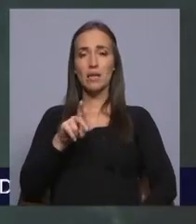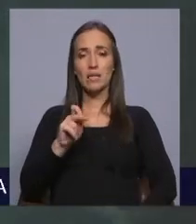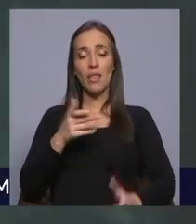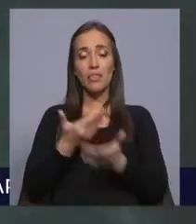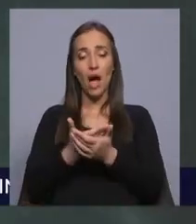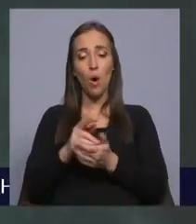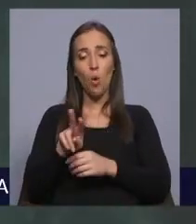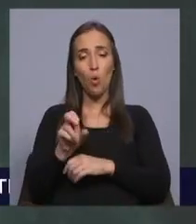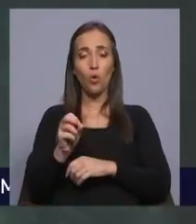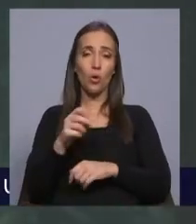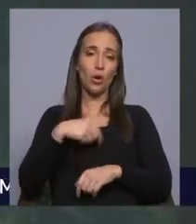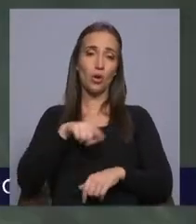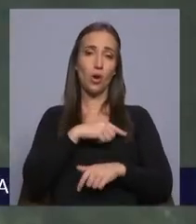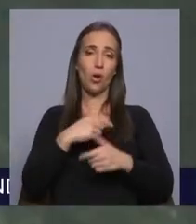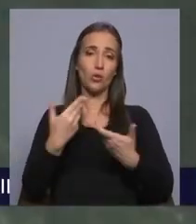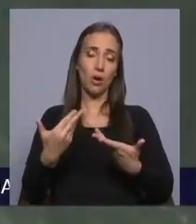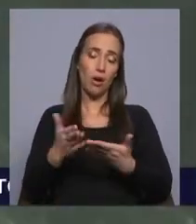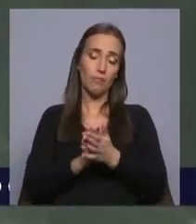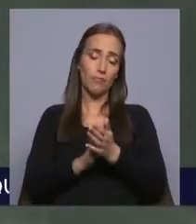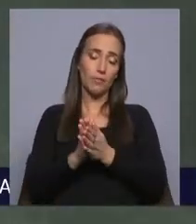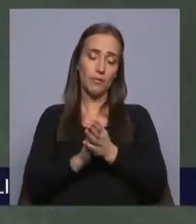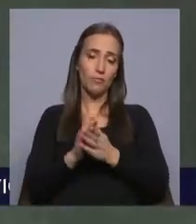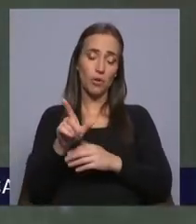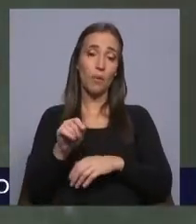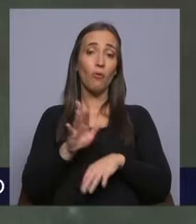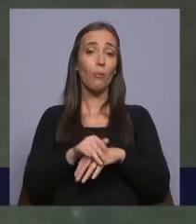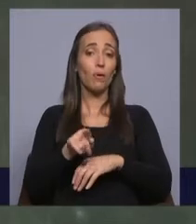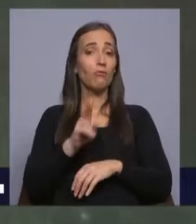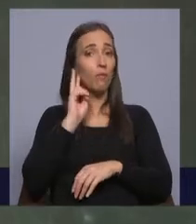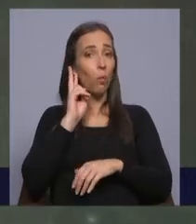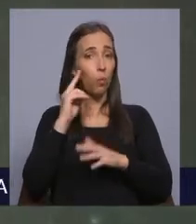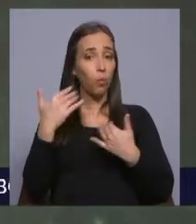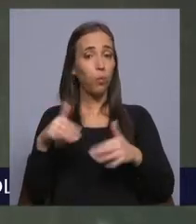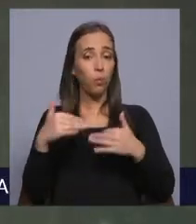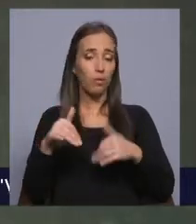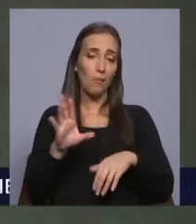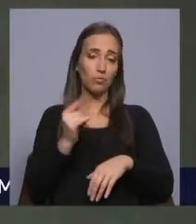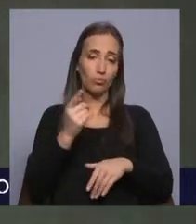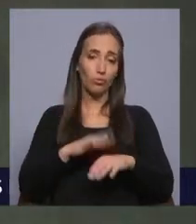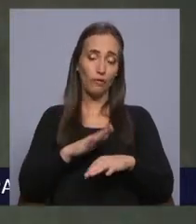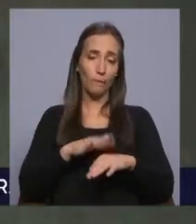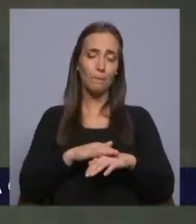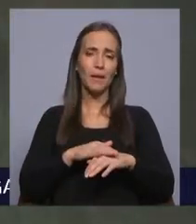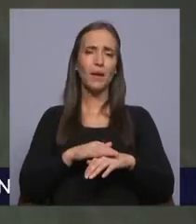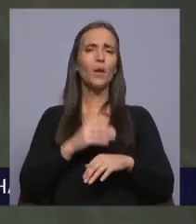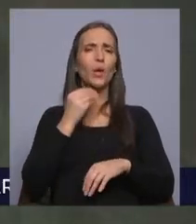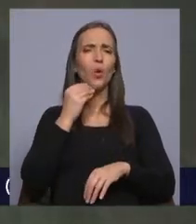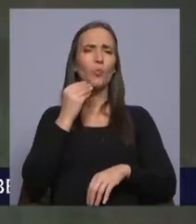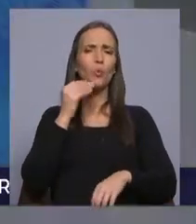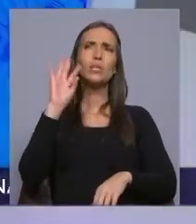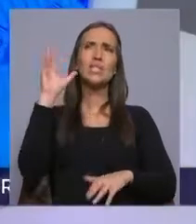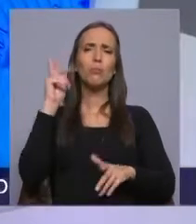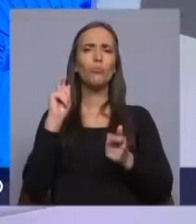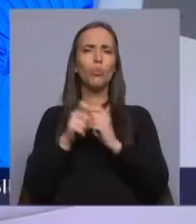que nós hoje também usufruímos. Por isso é que ele é mesmo bem valioso, portanto, é? Mais uma razão. Olha, como é que as alterações climáticas acabam